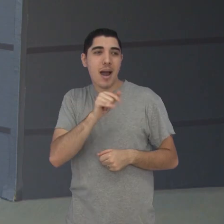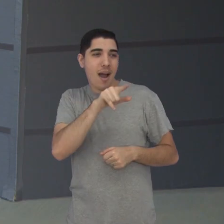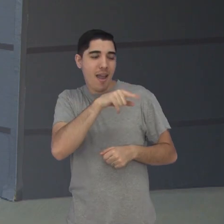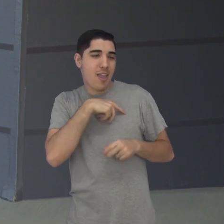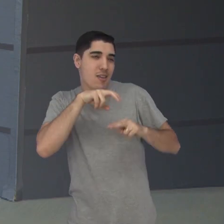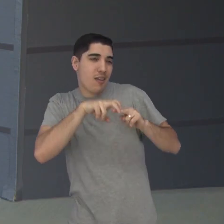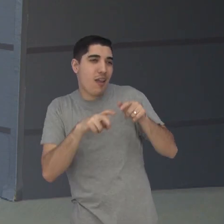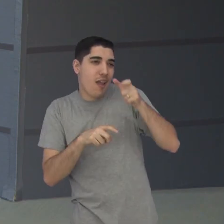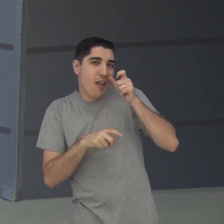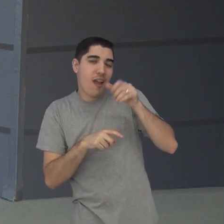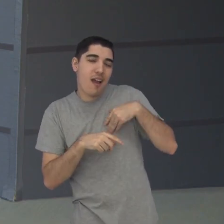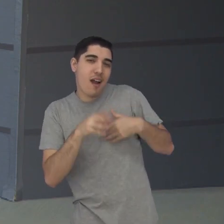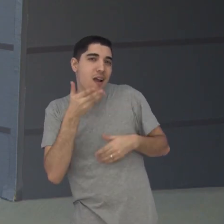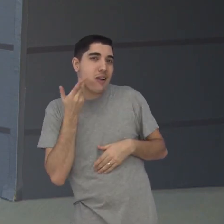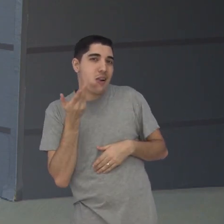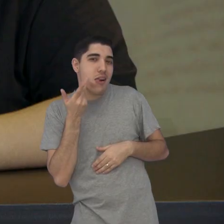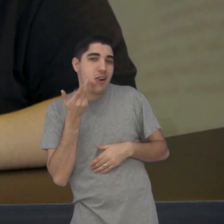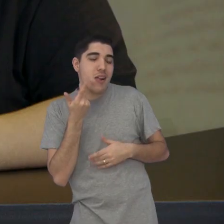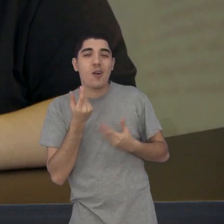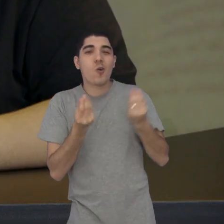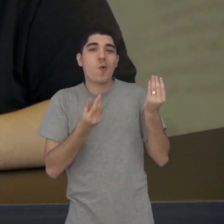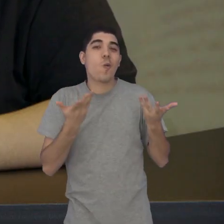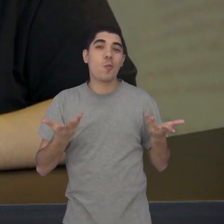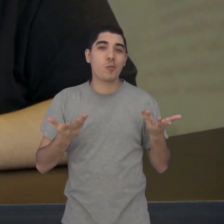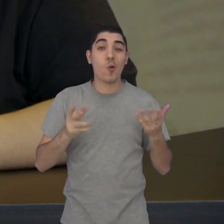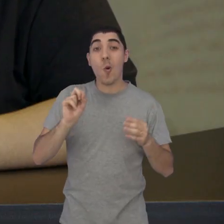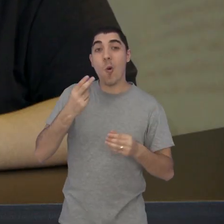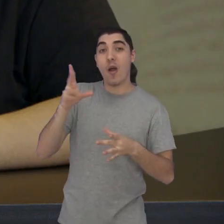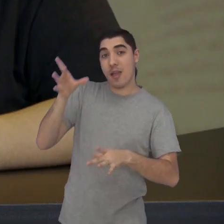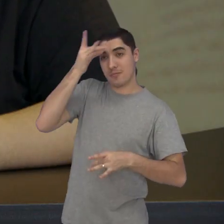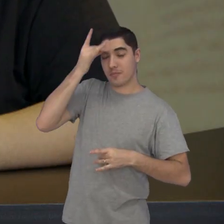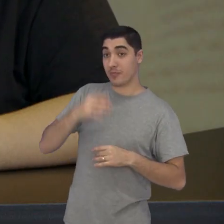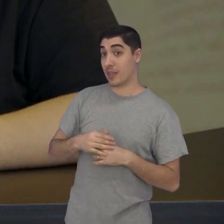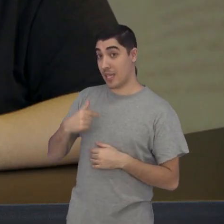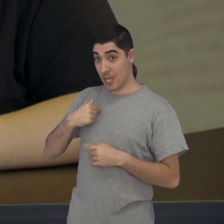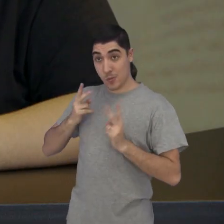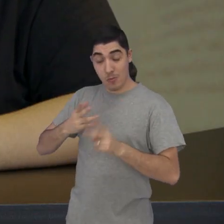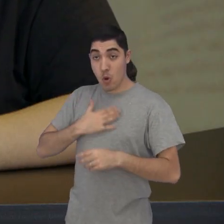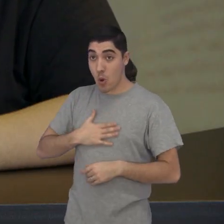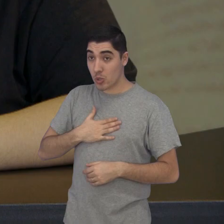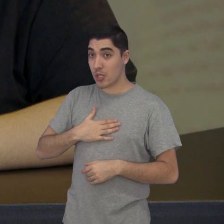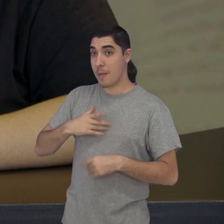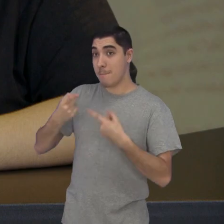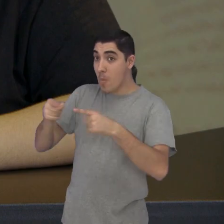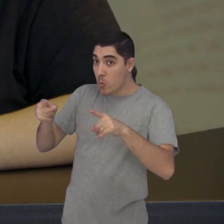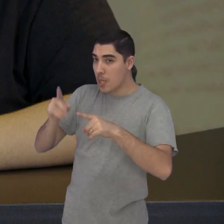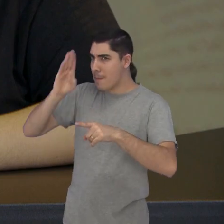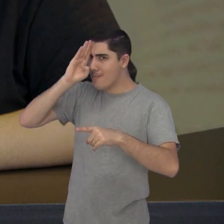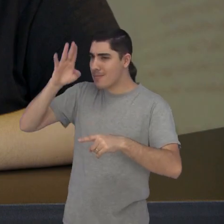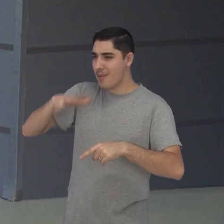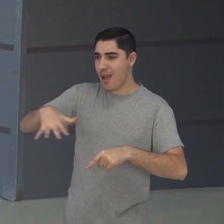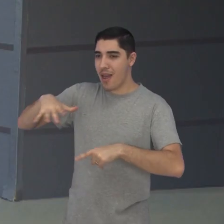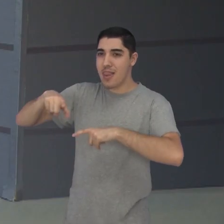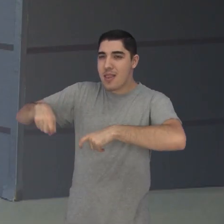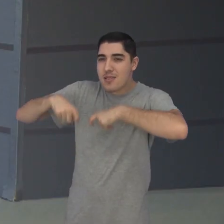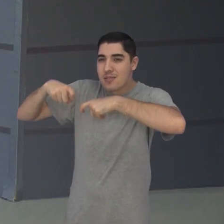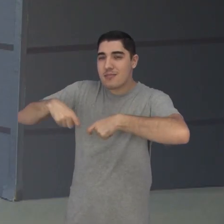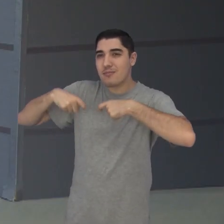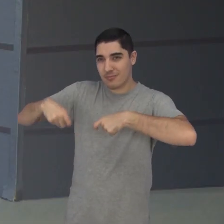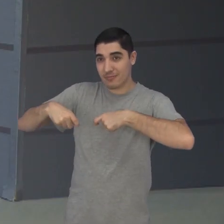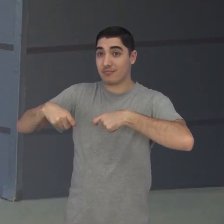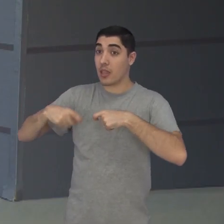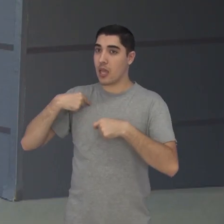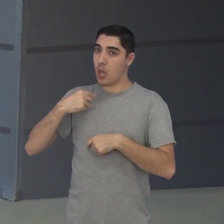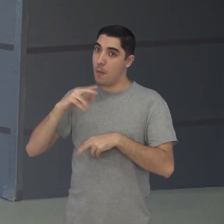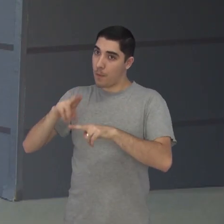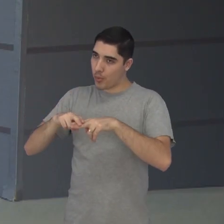pé do seu pai e curtia e só agregou ao personagem? Exatamente. Sempre gostei muito de música, principalmente música caipira.